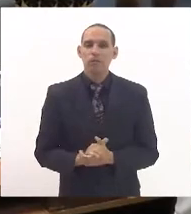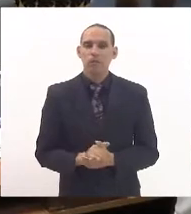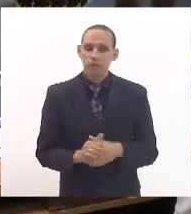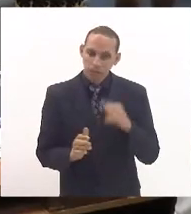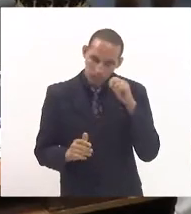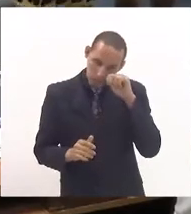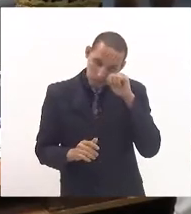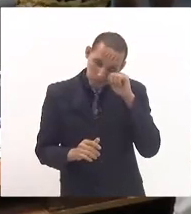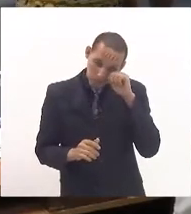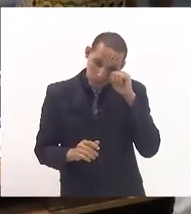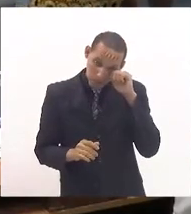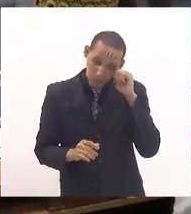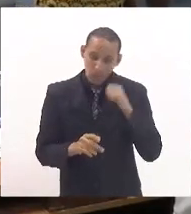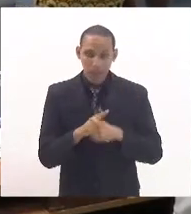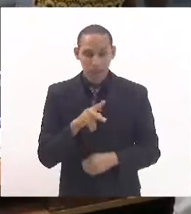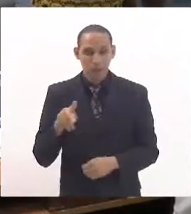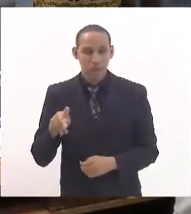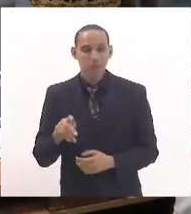presidente,